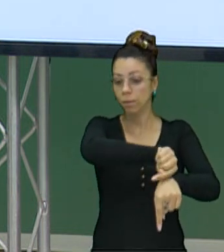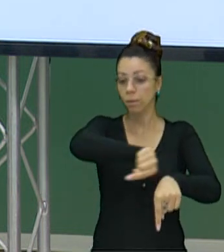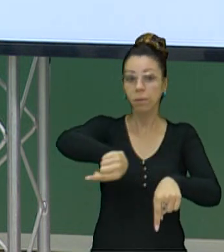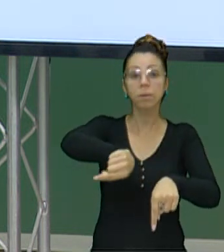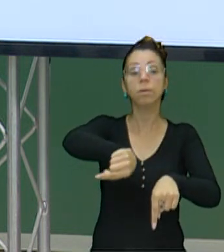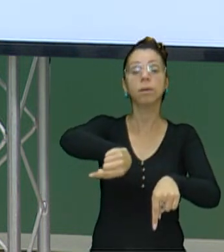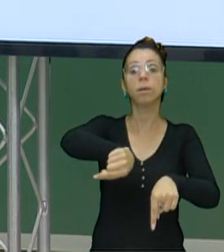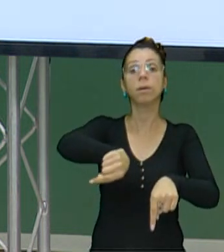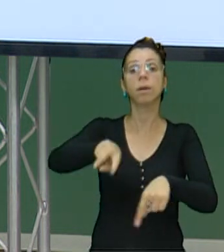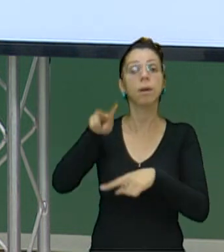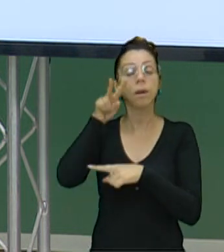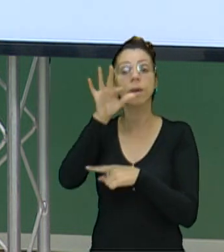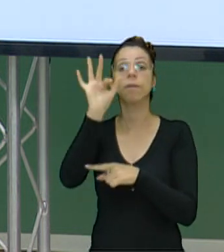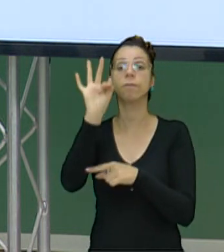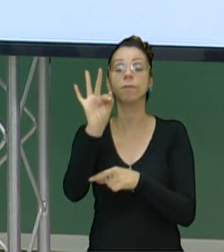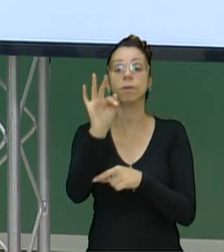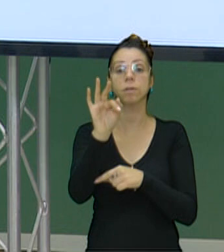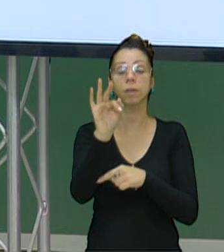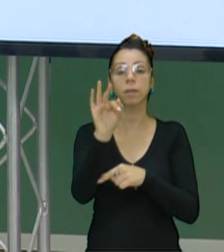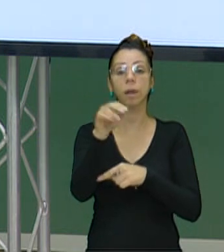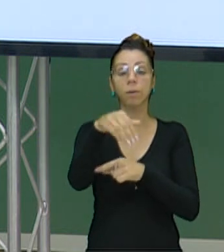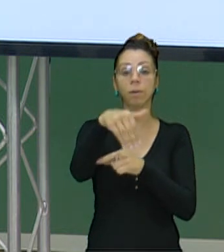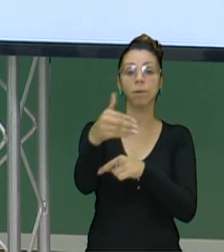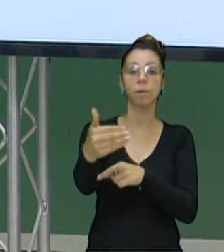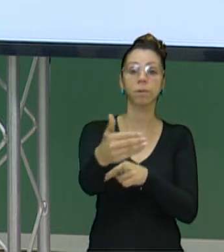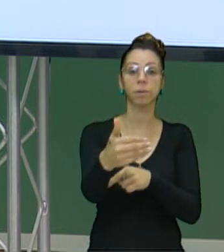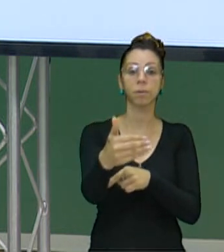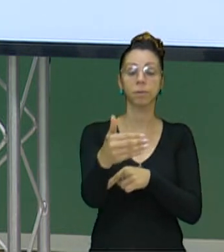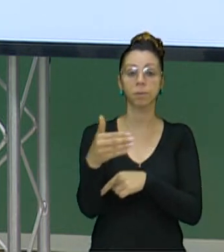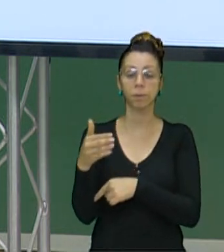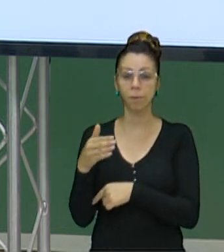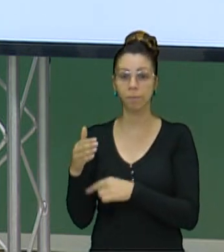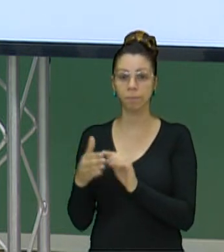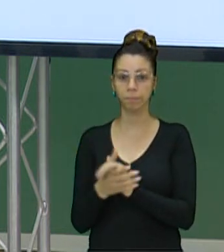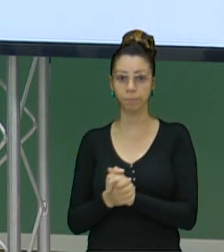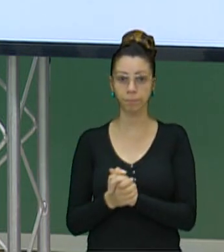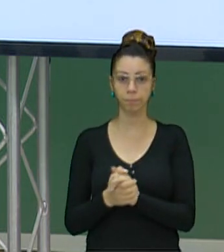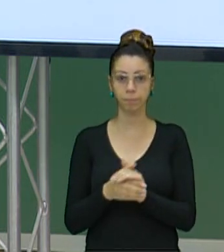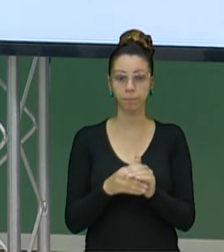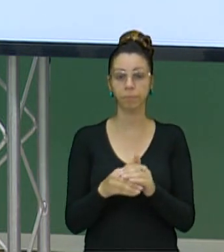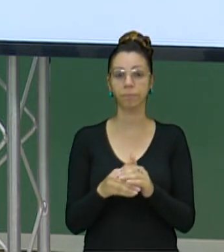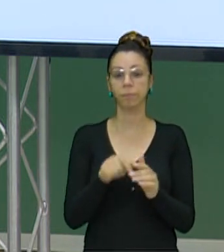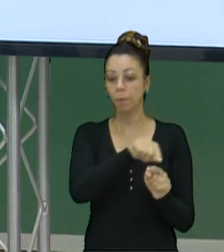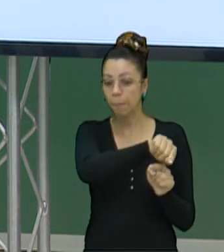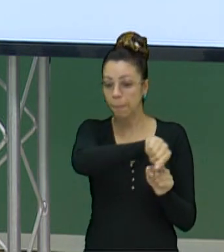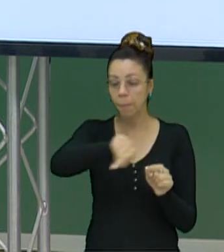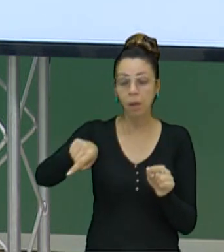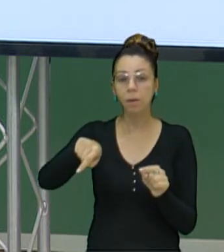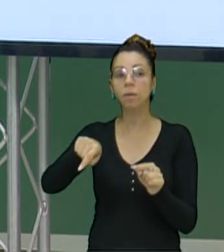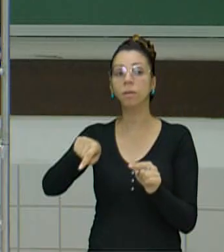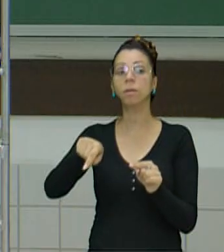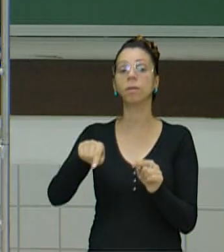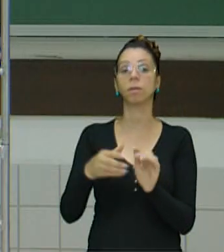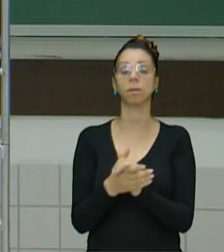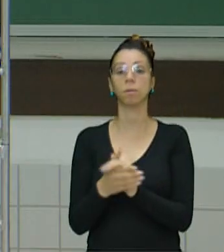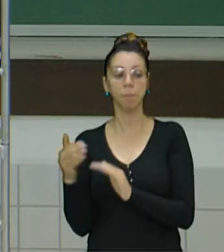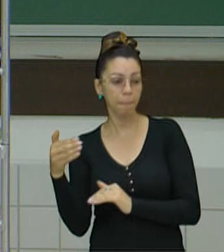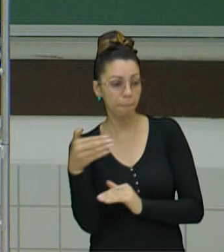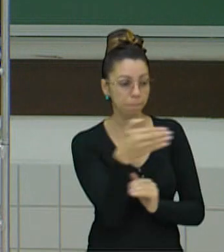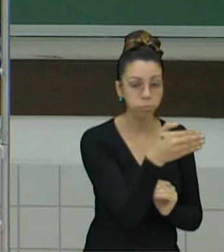força que está atuando pelo atrito aqui. No caso, está sendo representada pela força de atrito, que impede o veículo sair